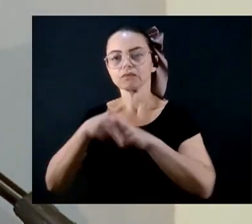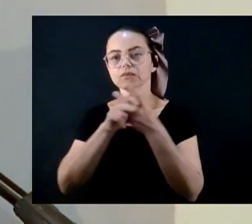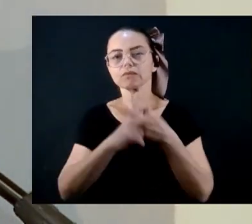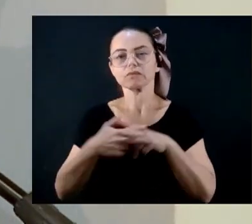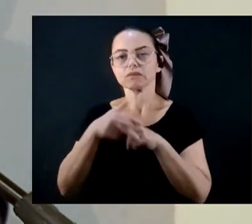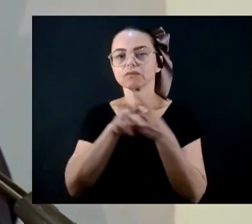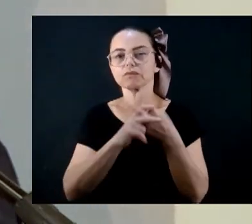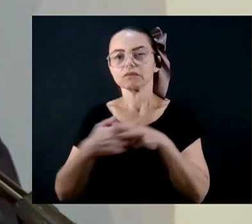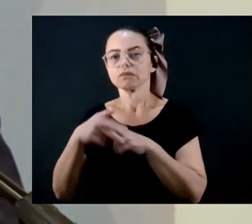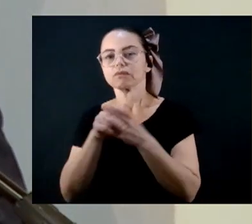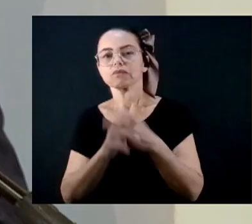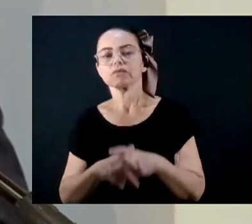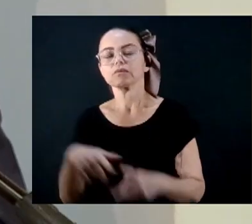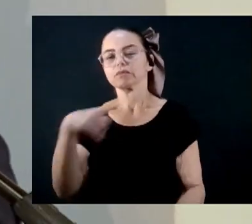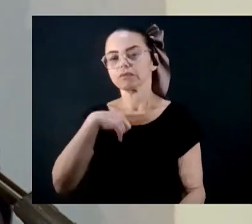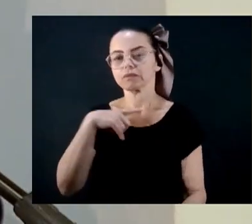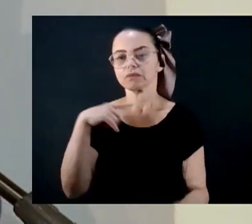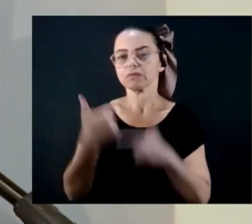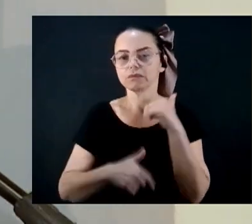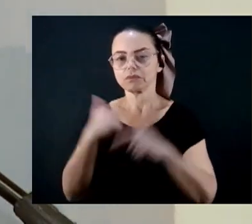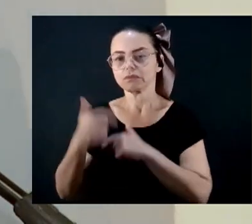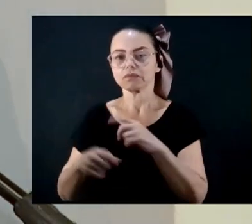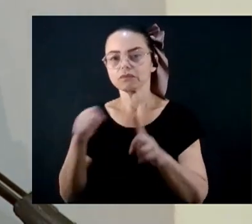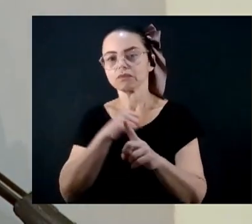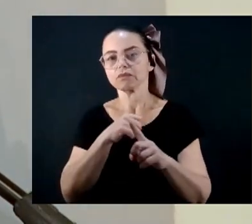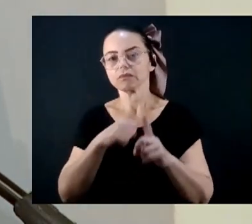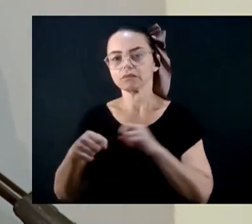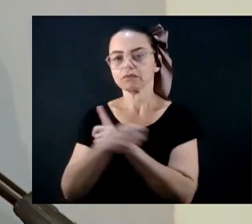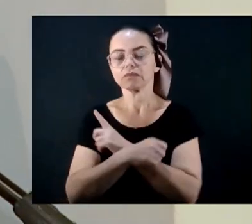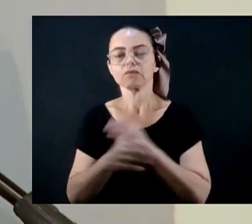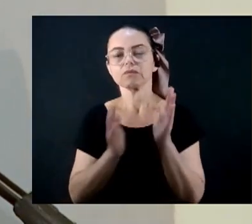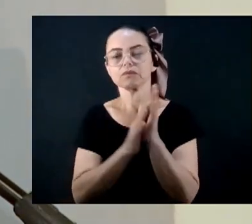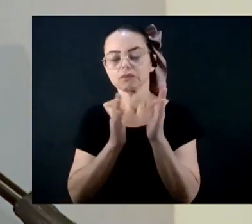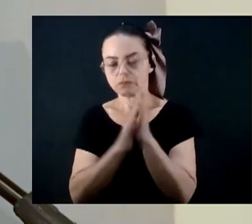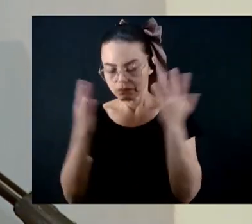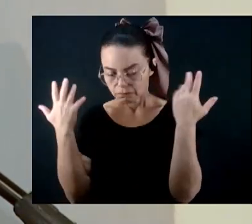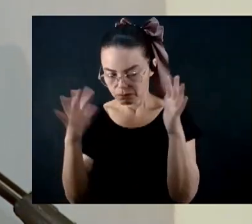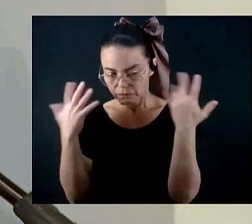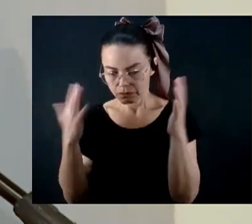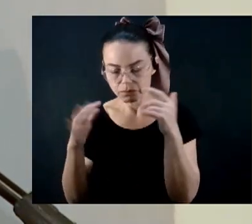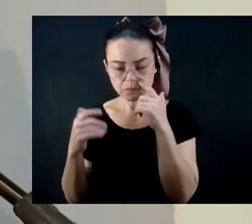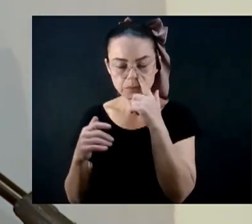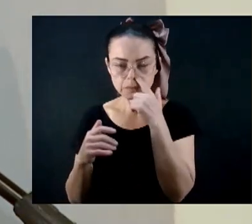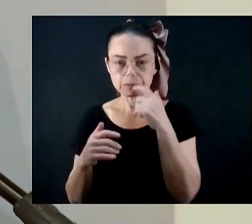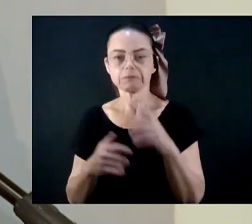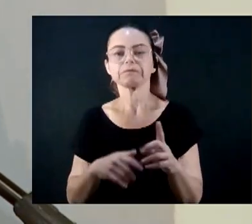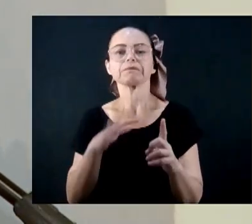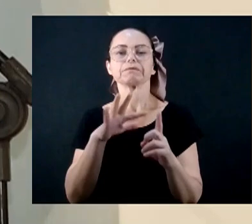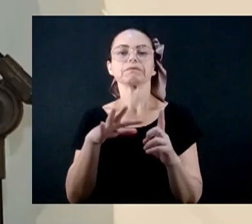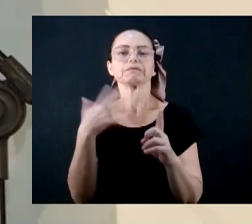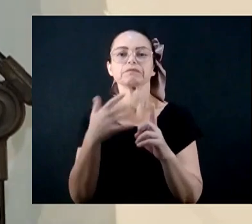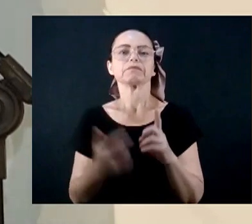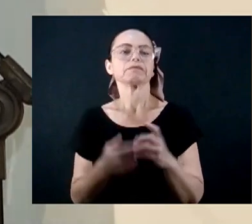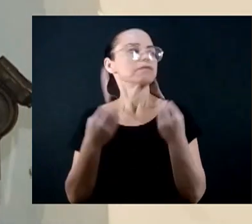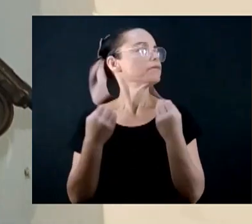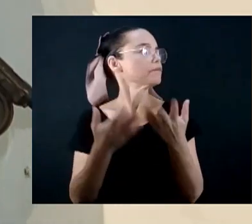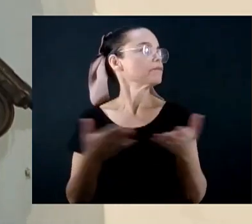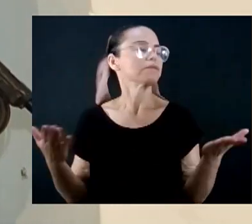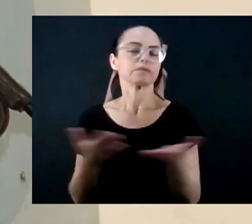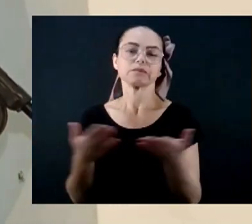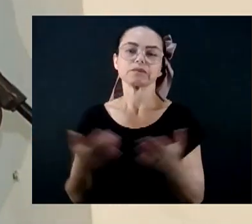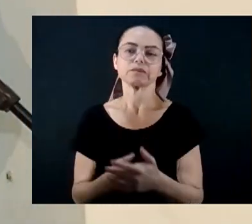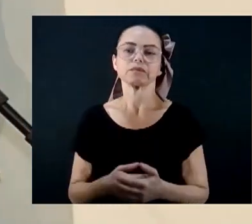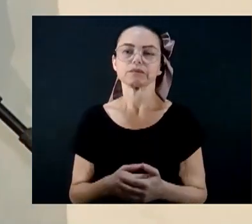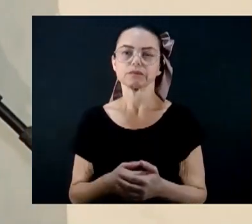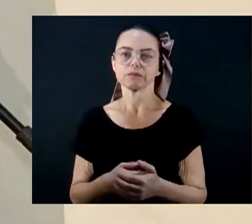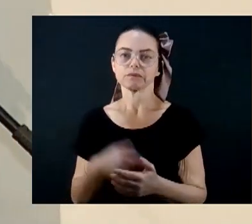de pessoas que têm trabalho social. Então parabéns, né, por essa homenagem que você está recebendo hoje. Além da atuação